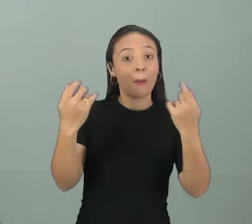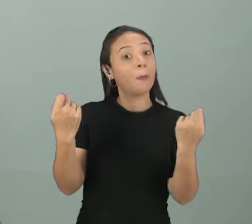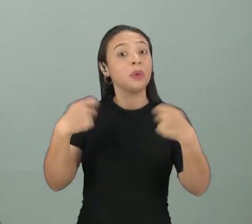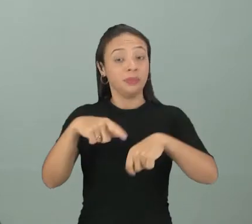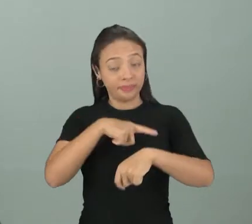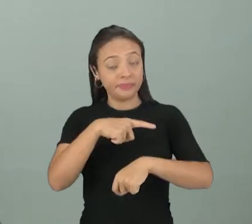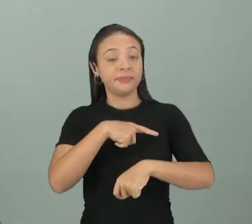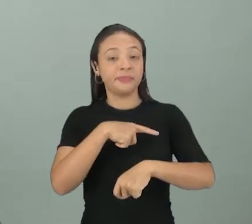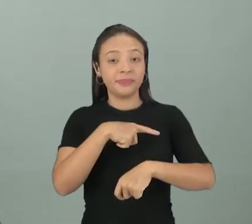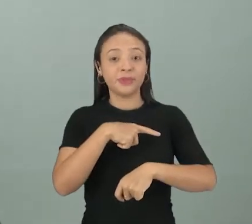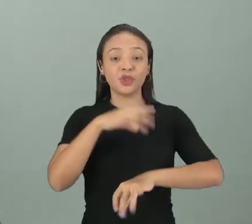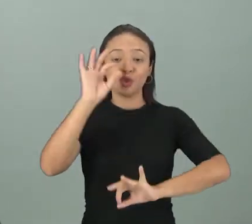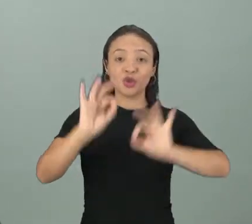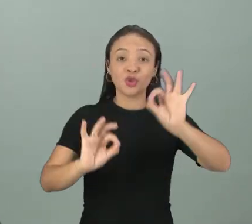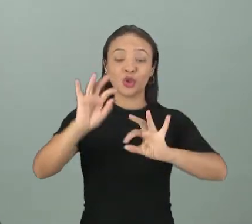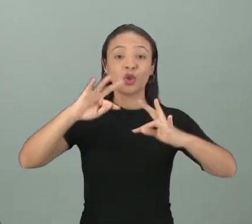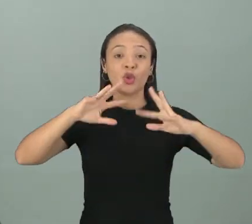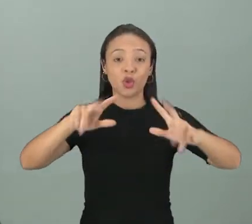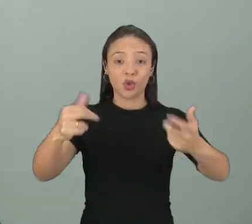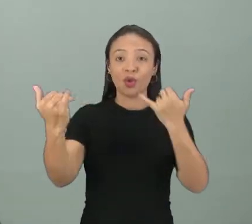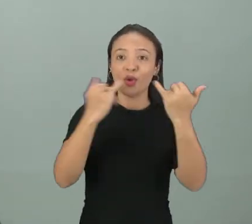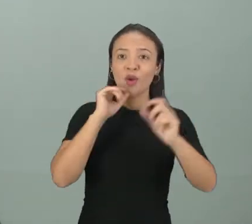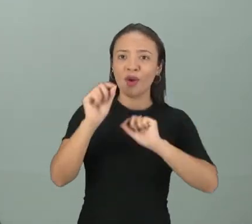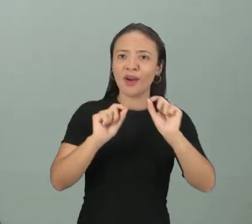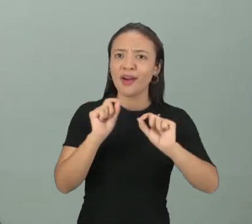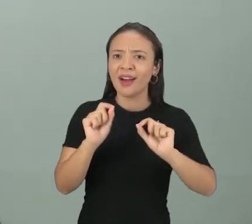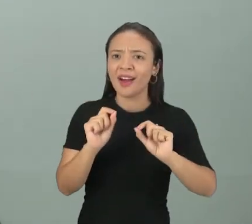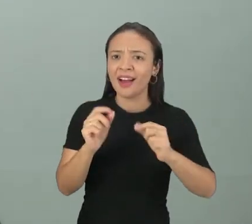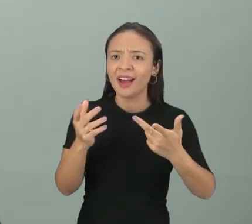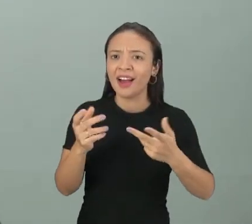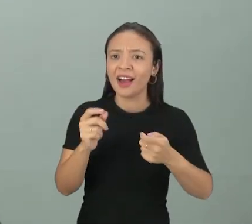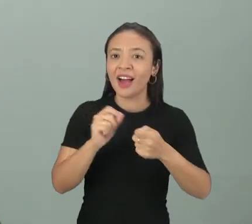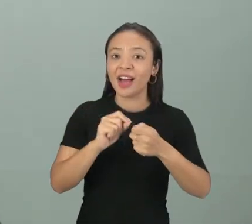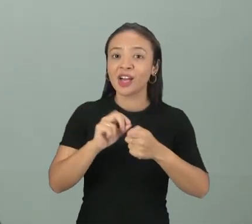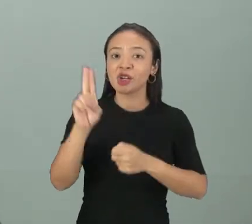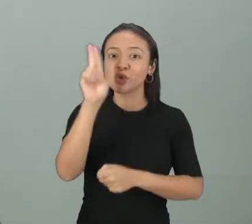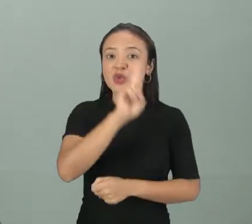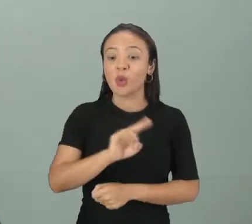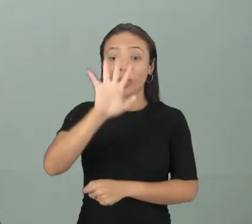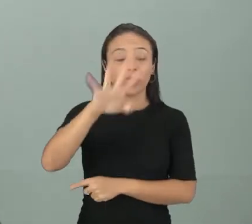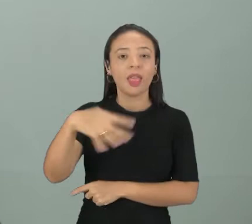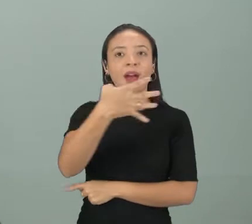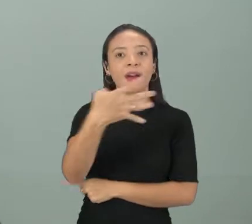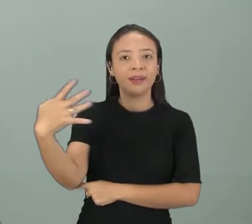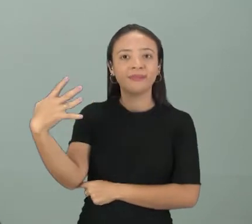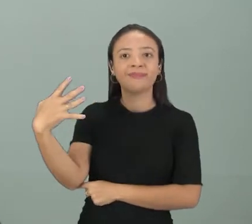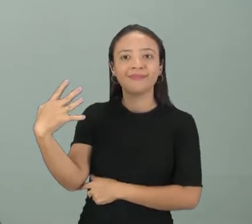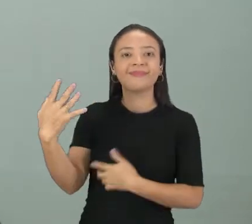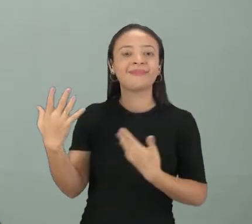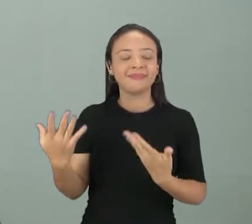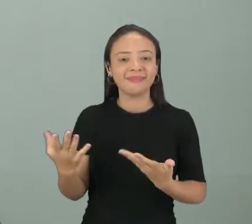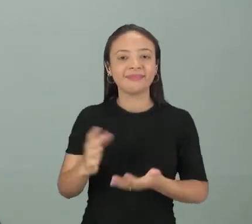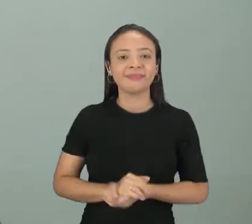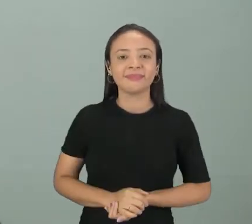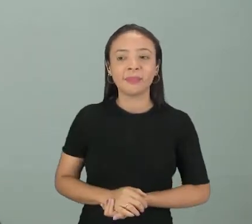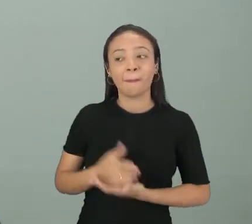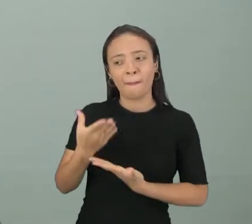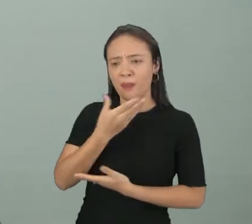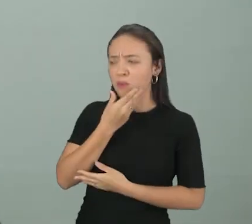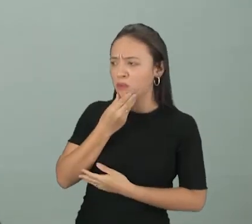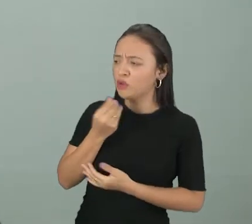formas que nós temos de organizar dados vocês sabiam quer fazendo uso de uma tabela e isso mesmo